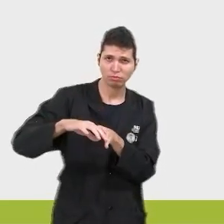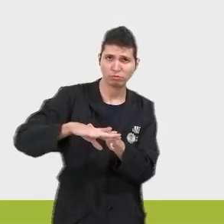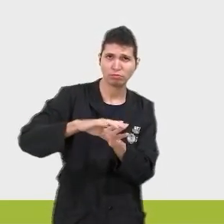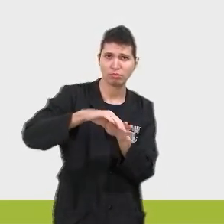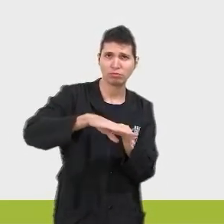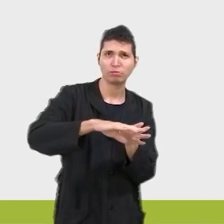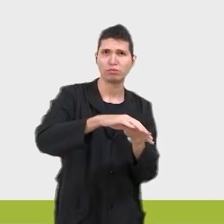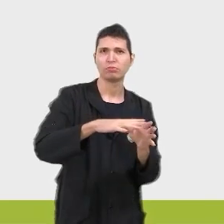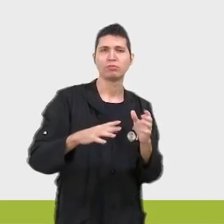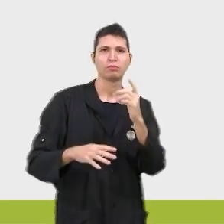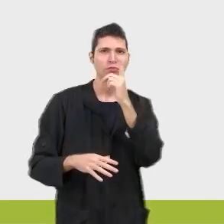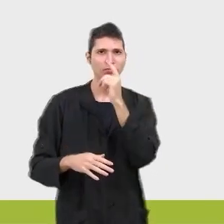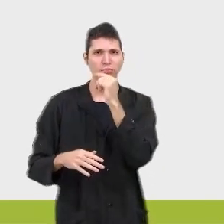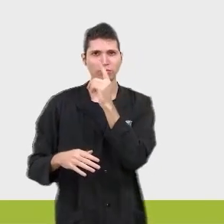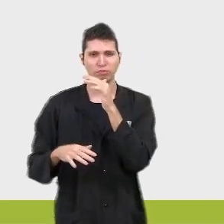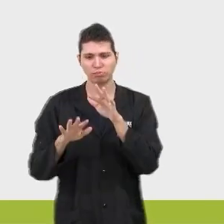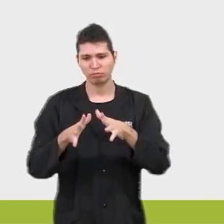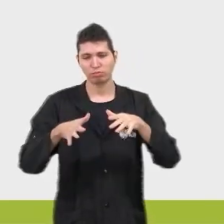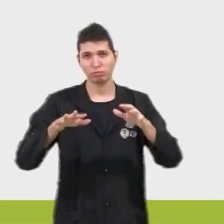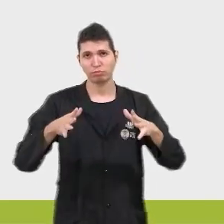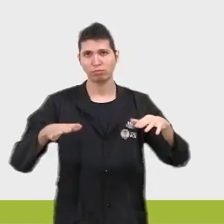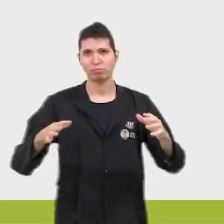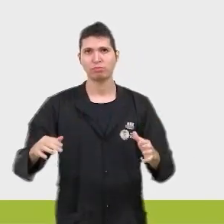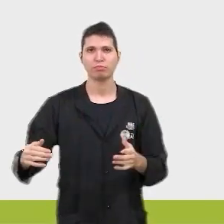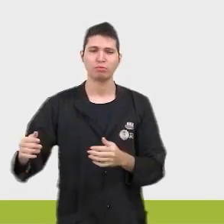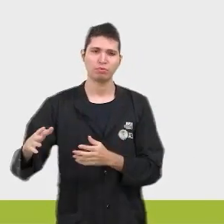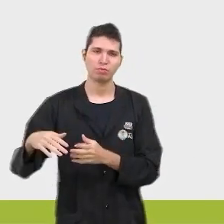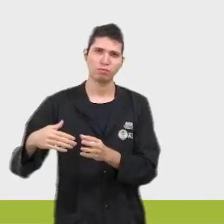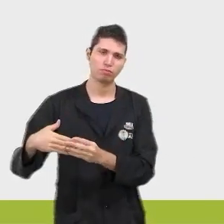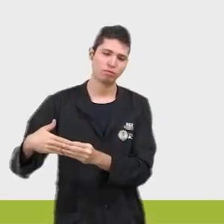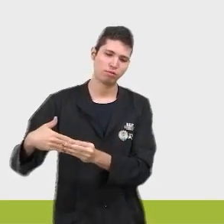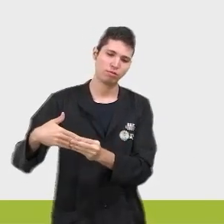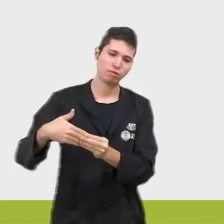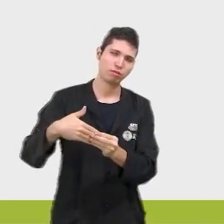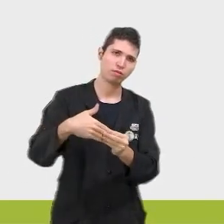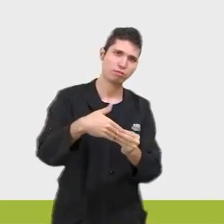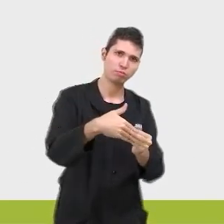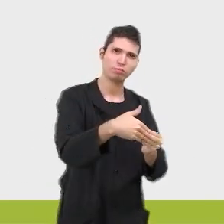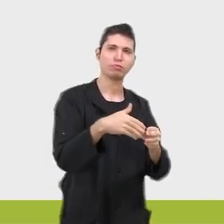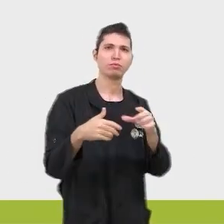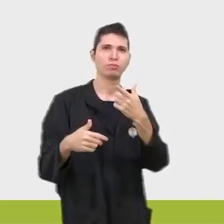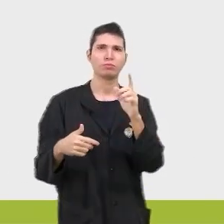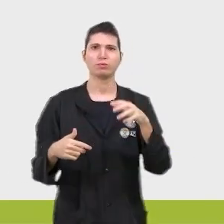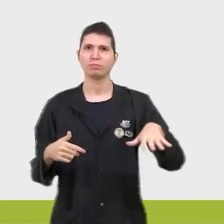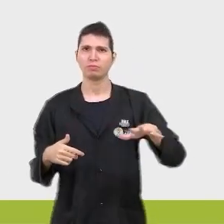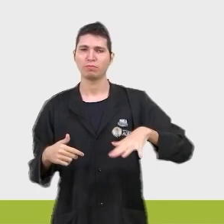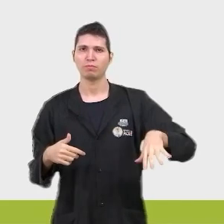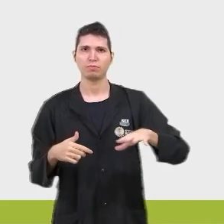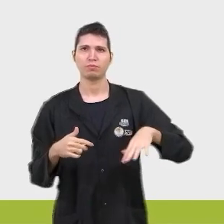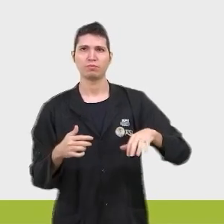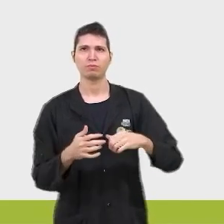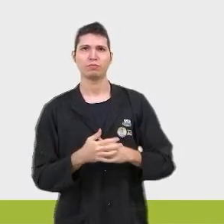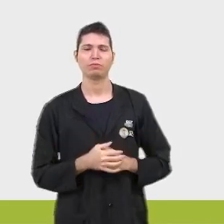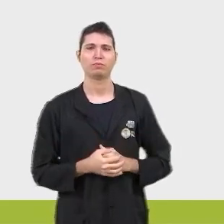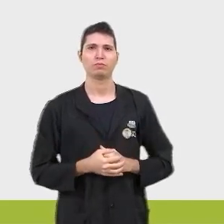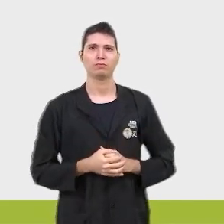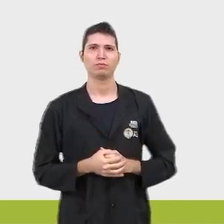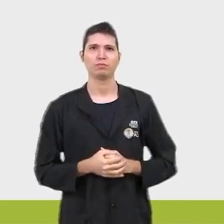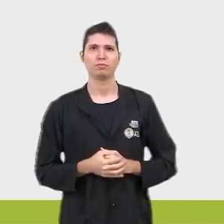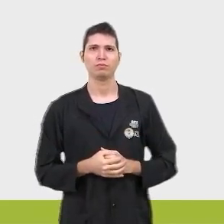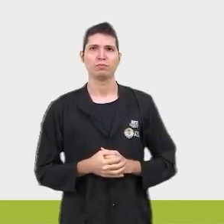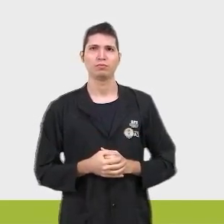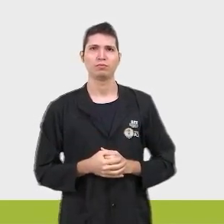Todos os outros seres são seres heterótrofos, são seres que não produzem seu próprio alimento, ou seja, que não fazem